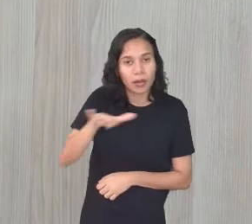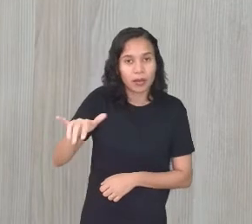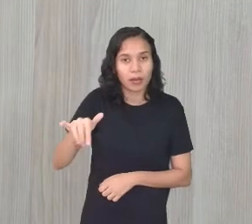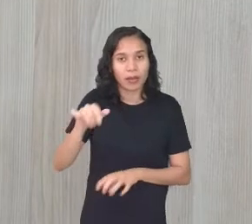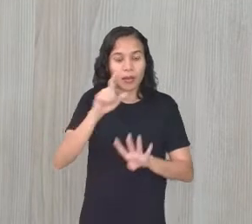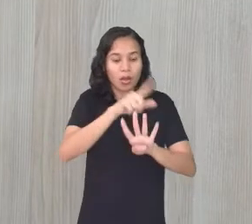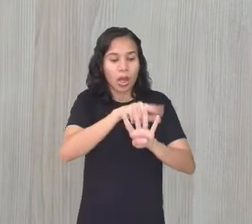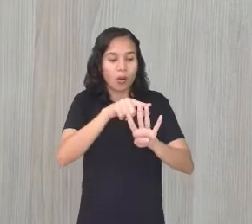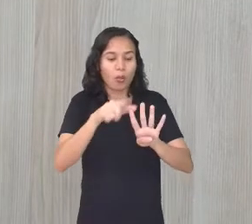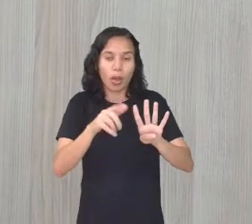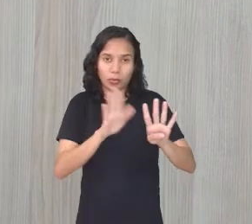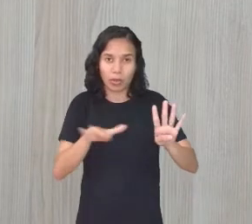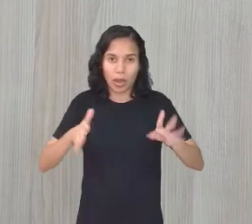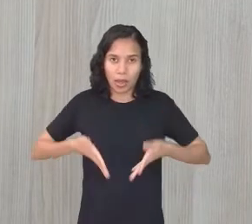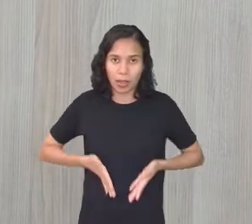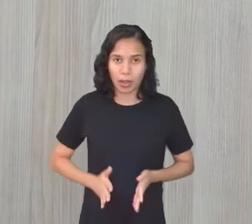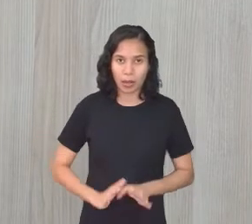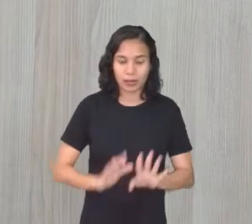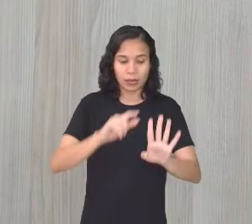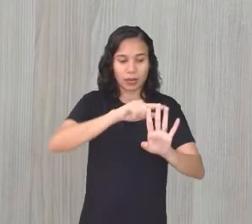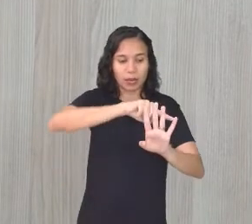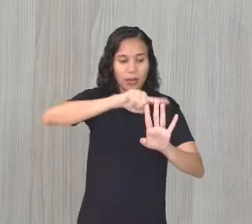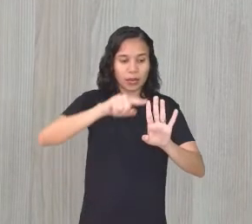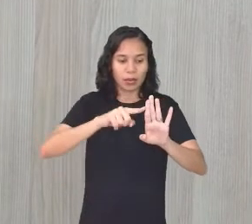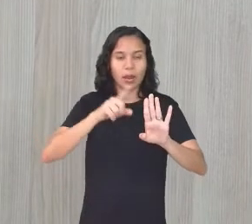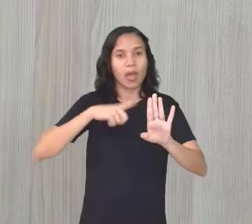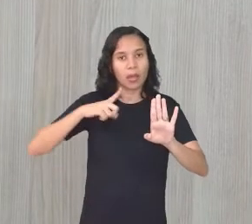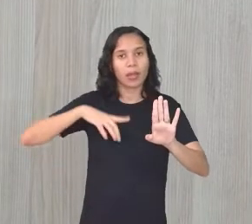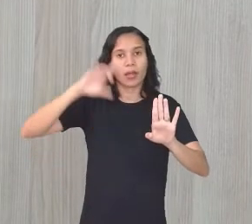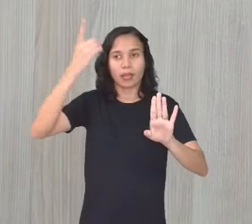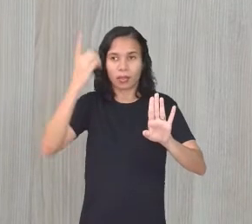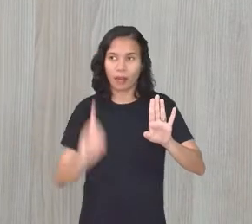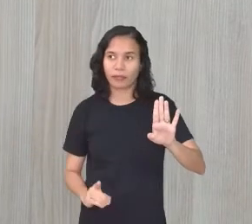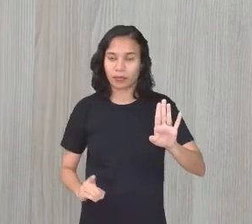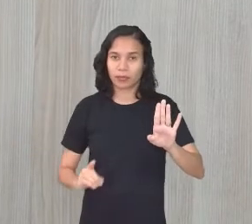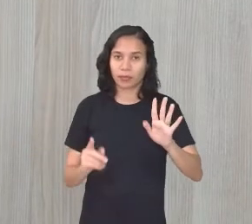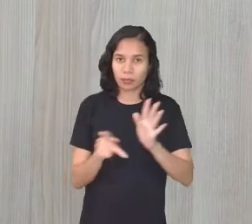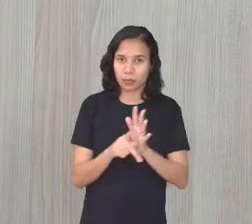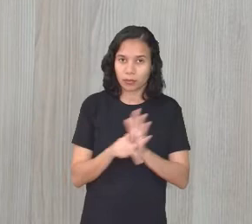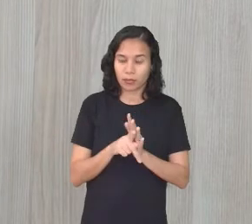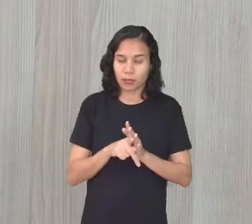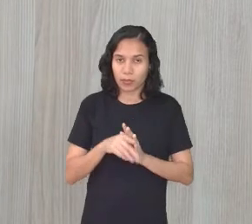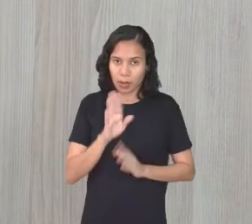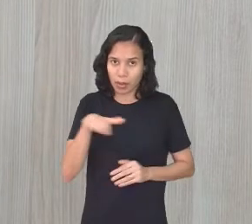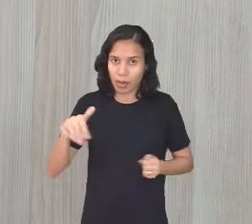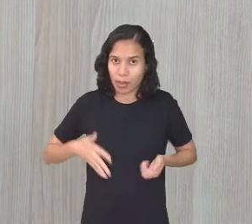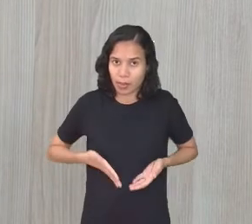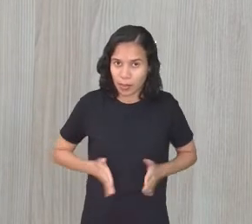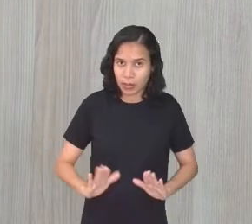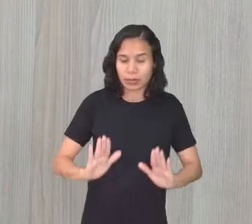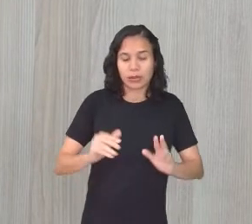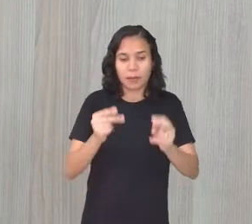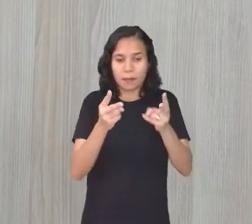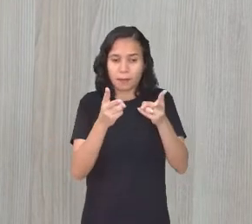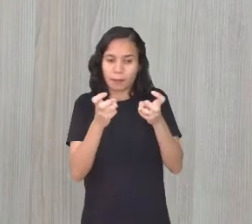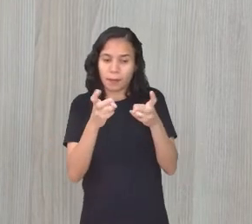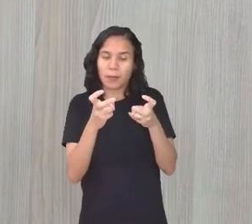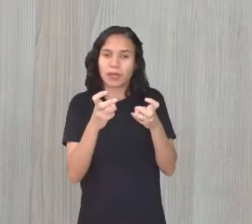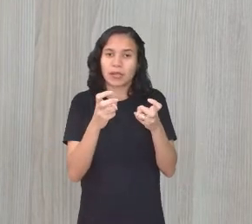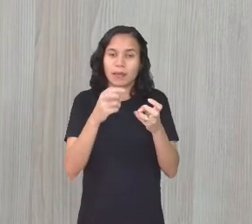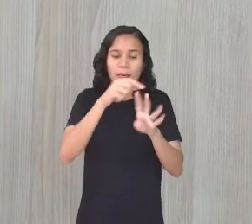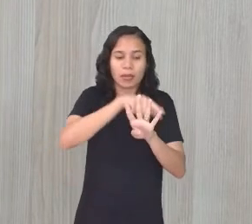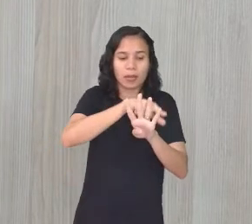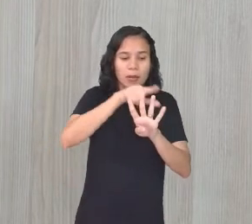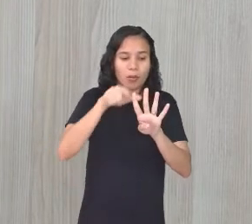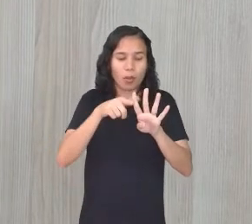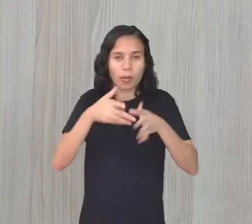que nascem, 3, elas são deficientes. E dessas crianças que nascem, eles percebem que de 4